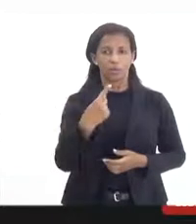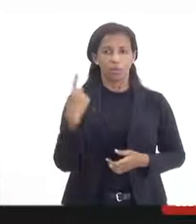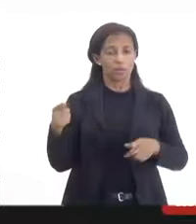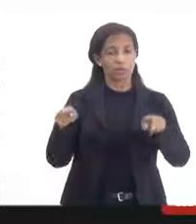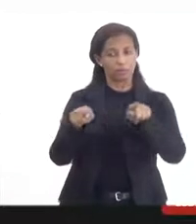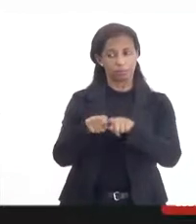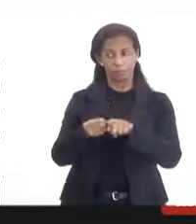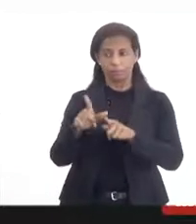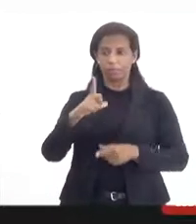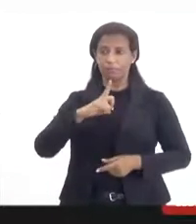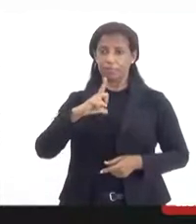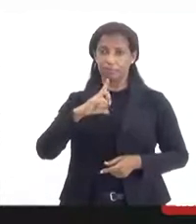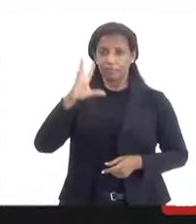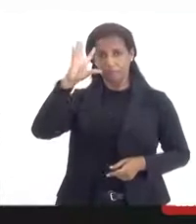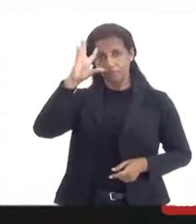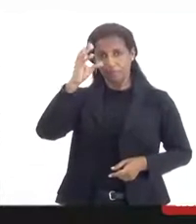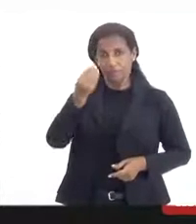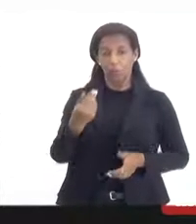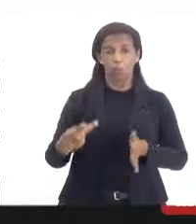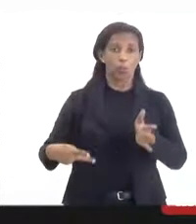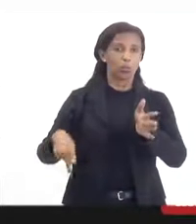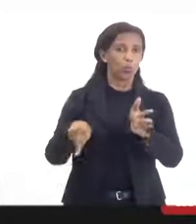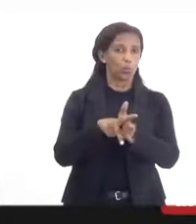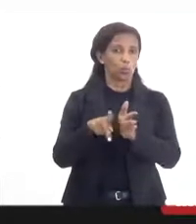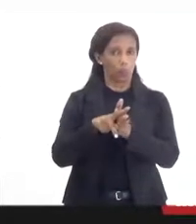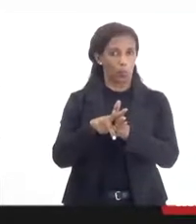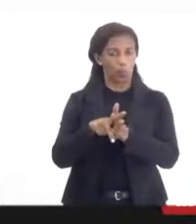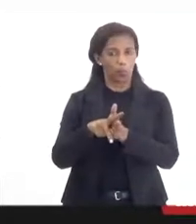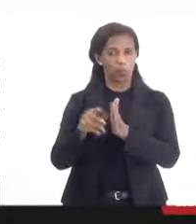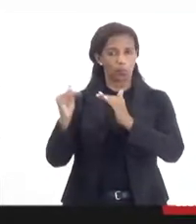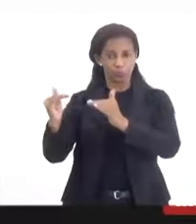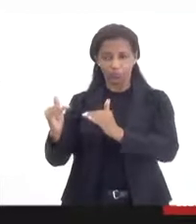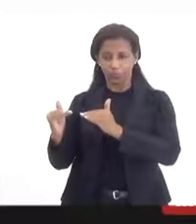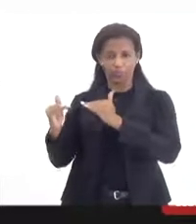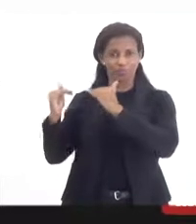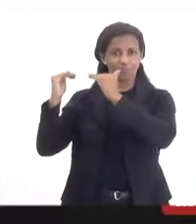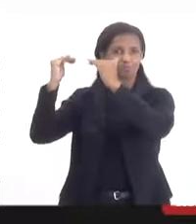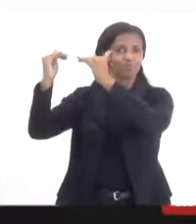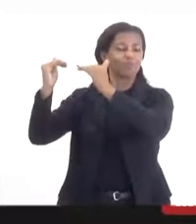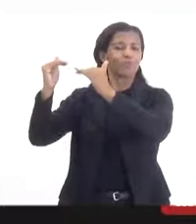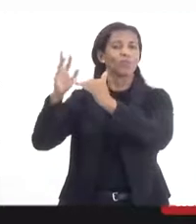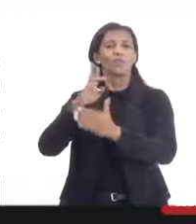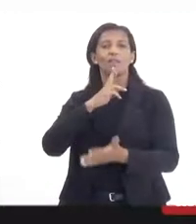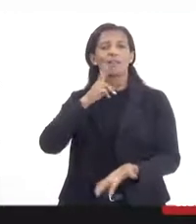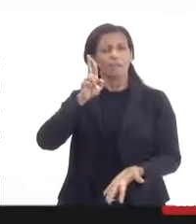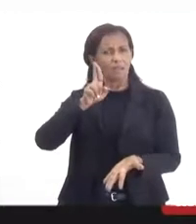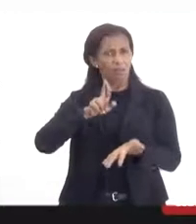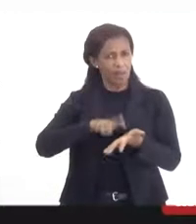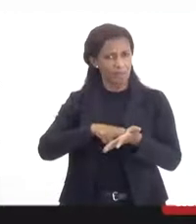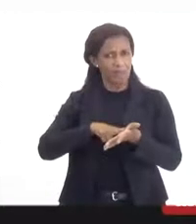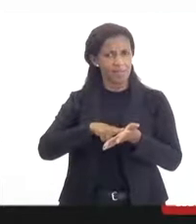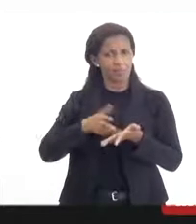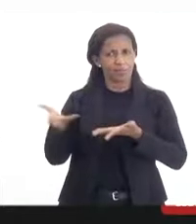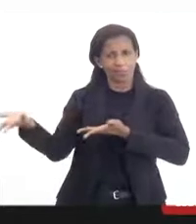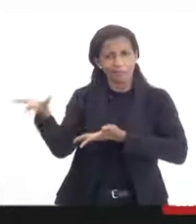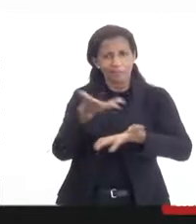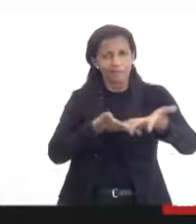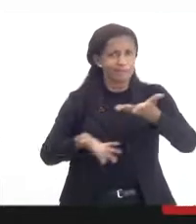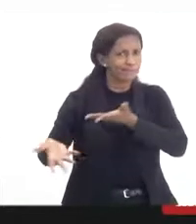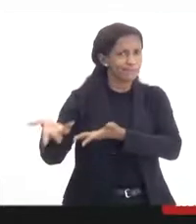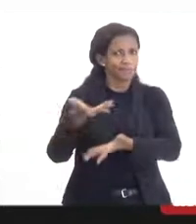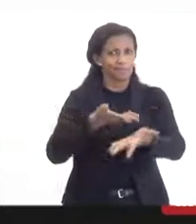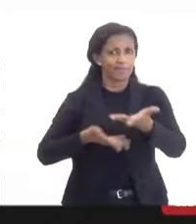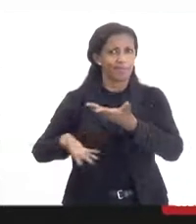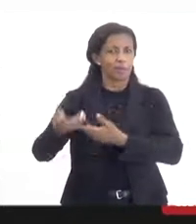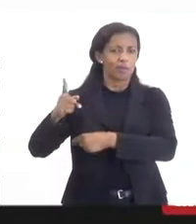também decisões do próprio Supremo Tribunal Federal reconhecendo que a circulação de mercadoria entre